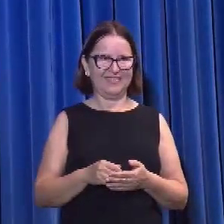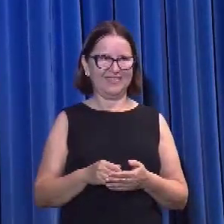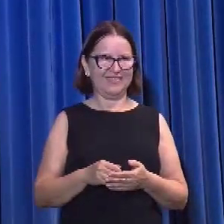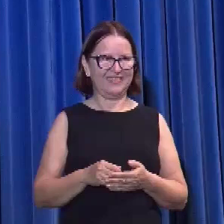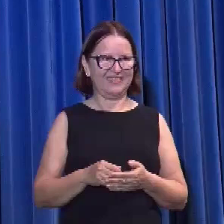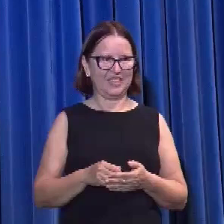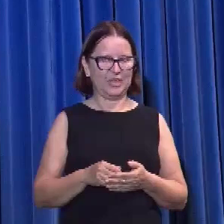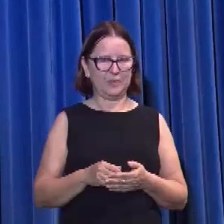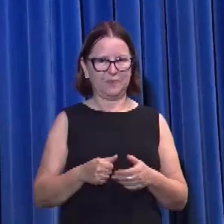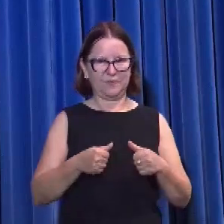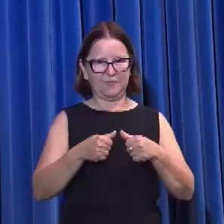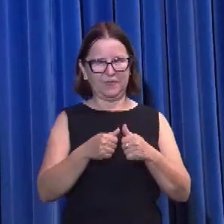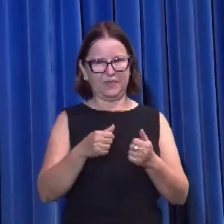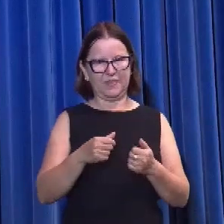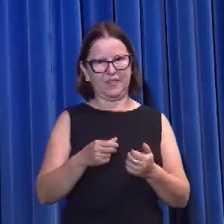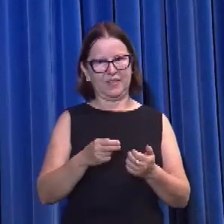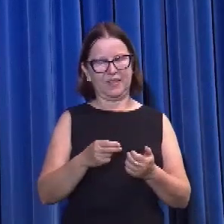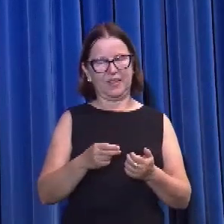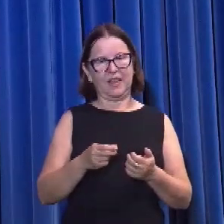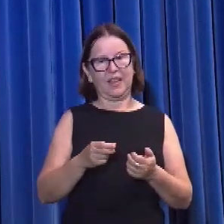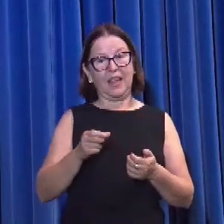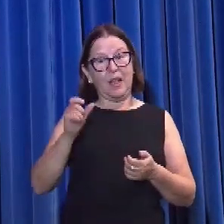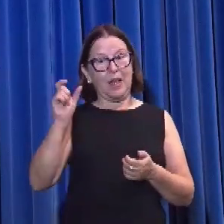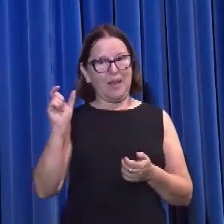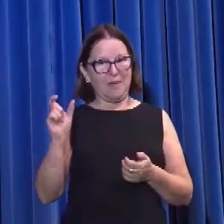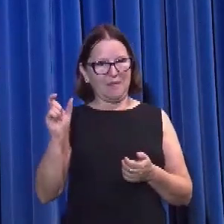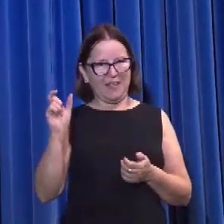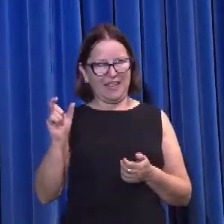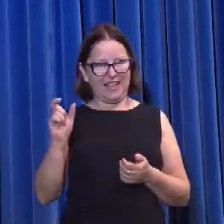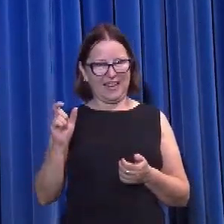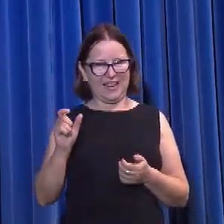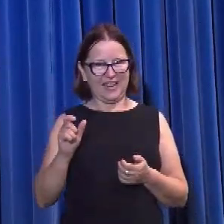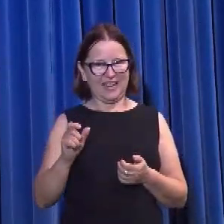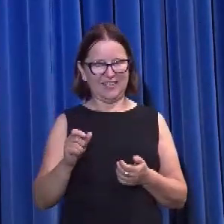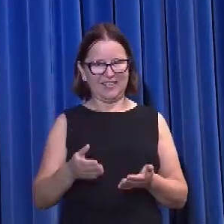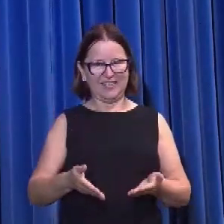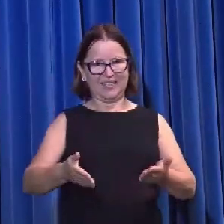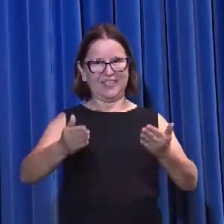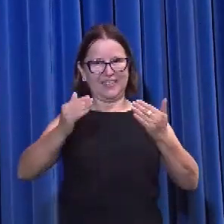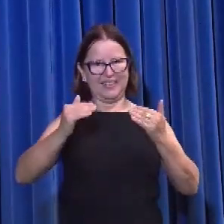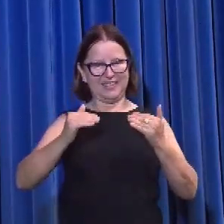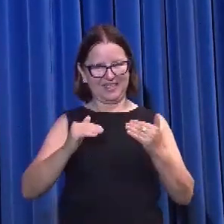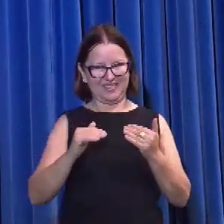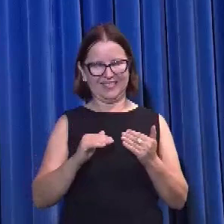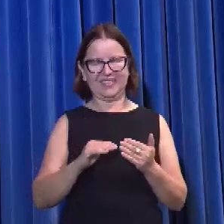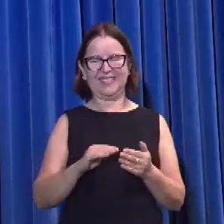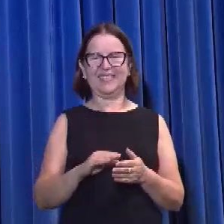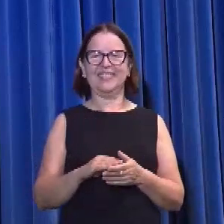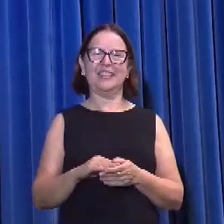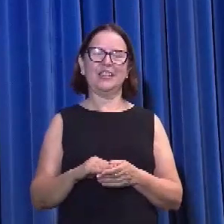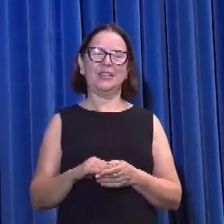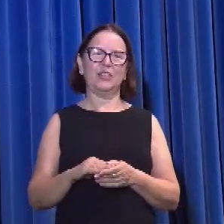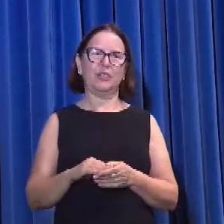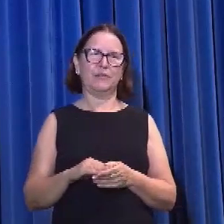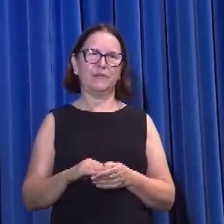Esse mesmo trouxer, essa palavra que aqui não dá para a gente colocar aqui no